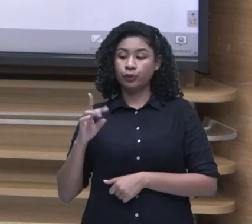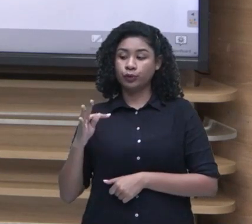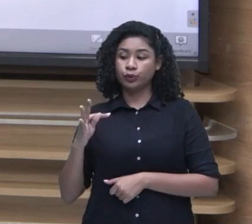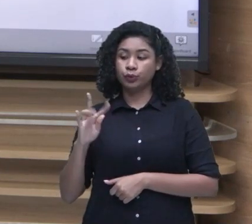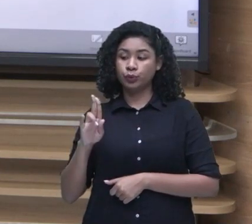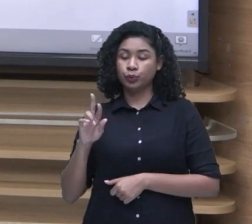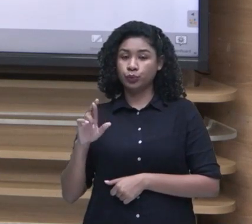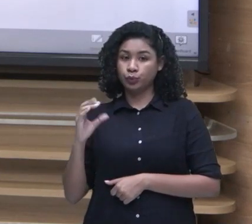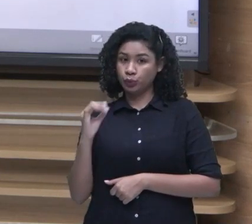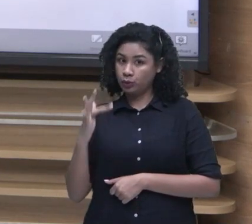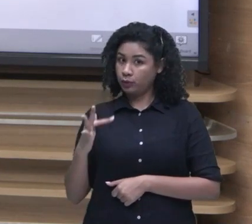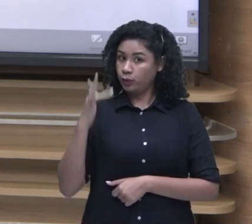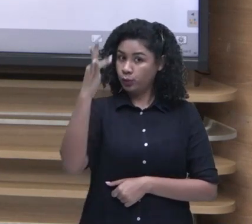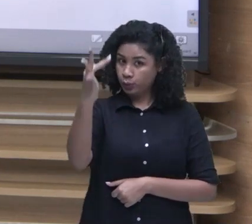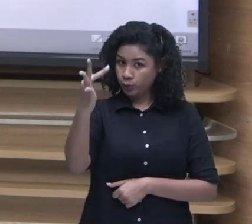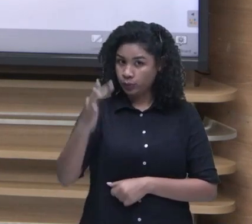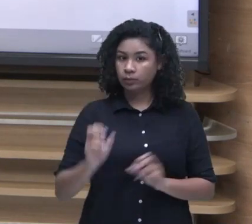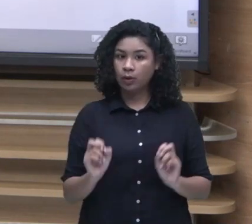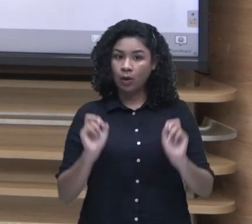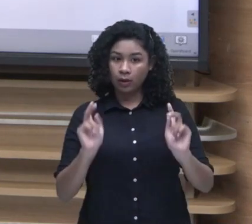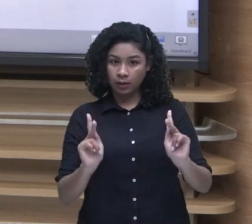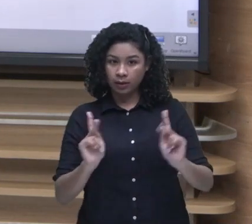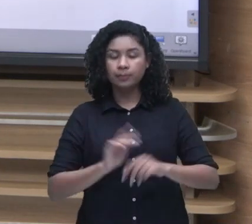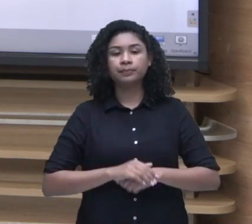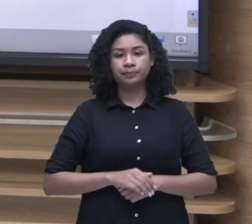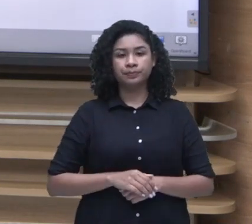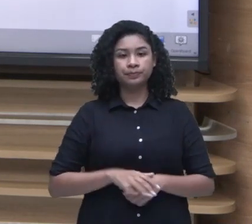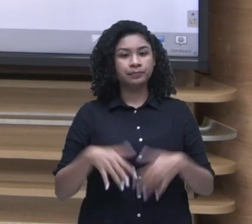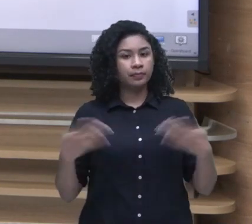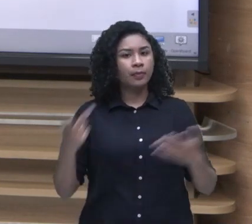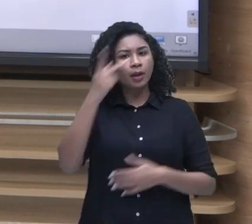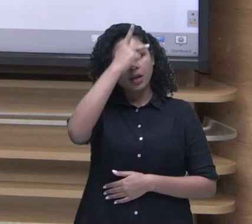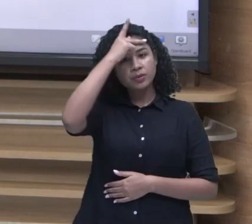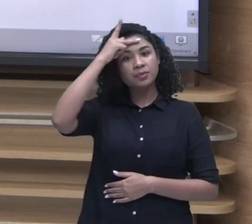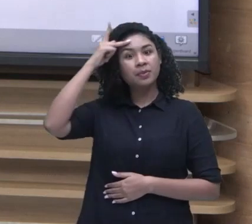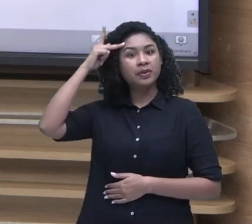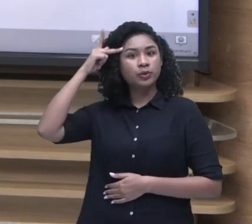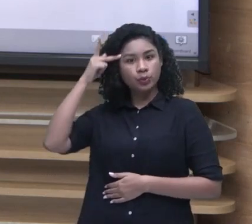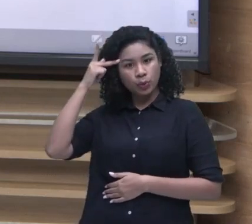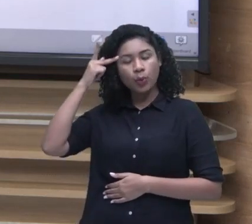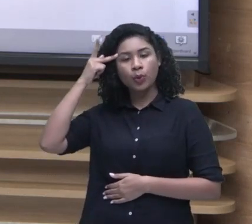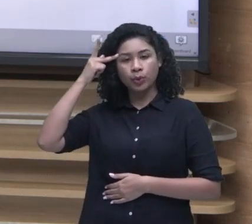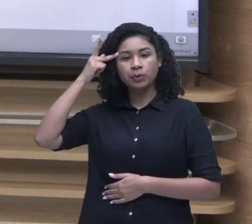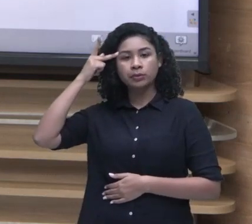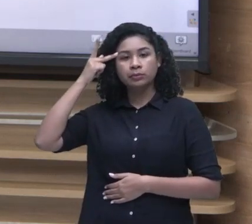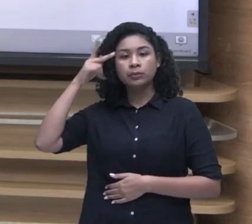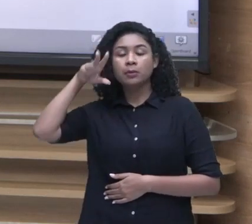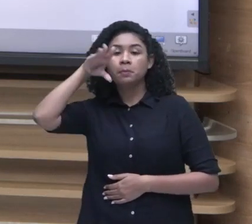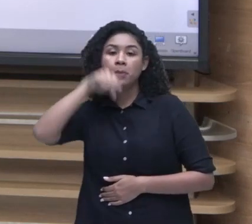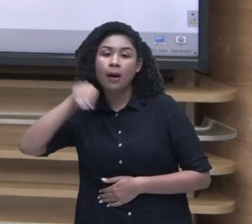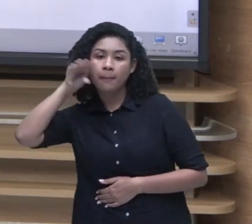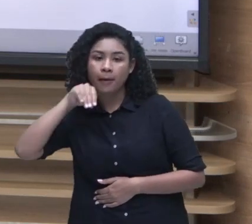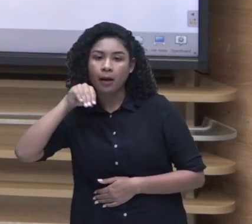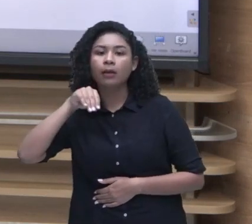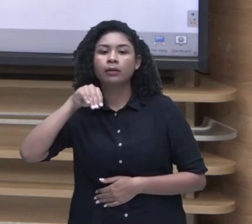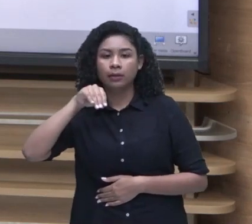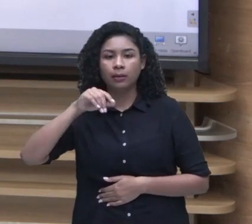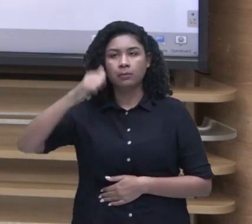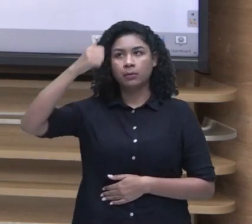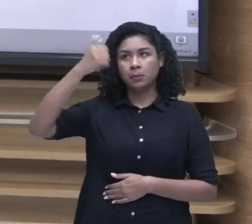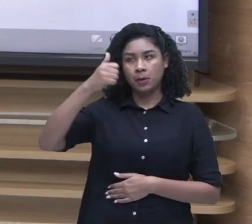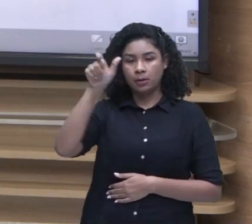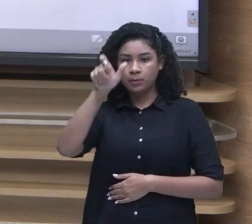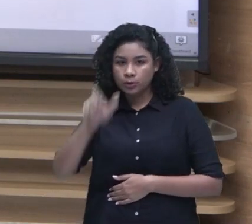tu, ele, nós, vós, eles, perdão, as pessoas do discurso, Então, tem a primeira pessoa, a segunda, a terceira,